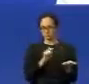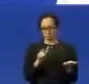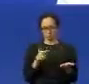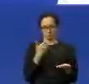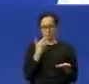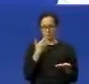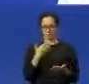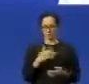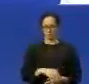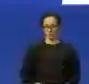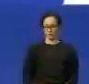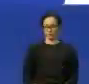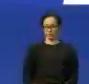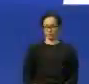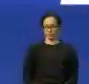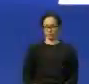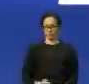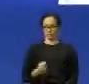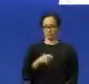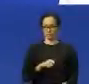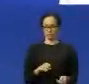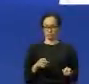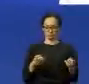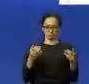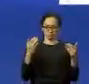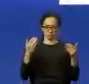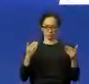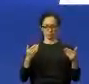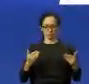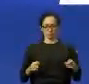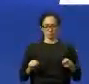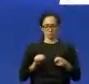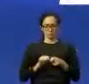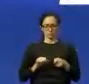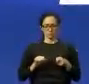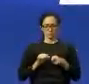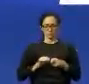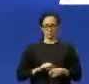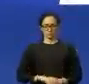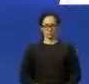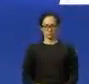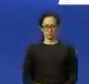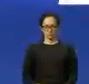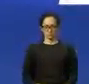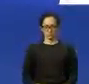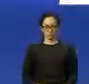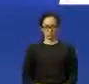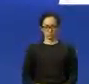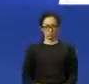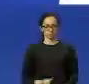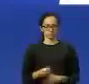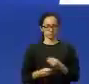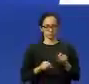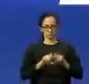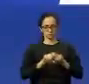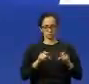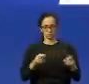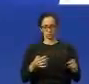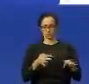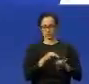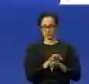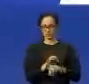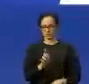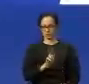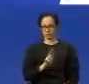Ele quer escolher essa daí. Aí você, então, tem que analisar em que, no caso, ele dá uma formulinha aí para você usar, né? Que